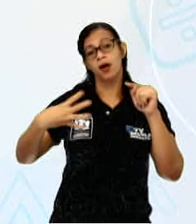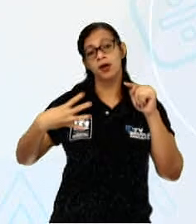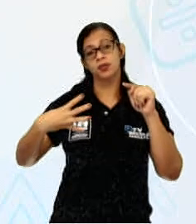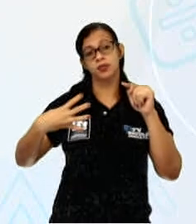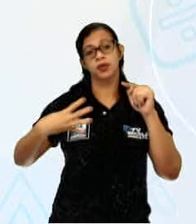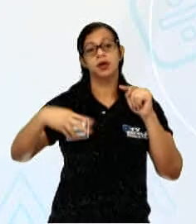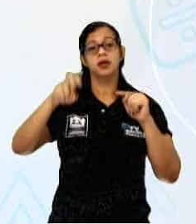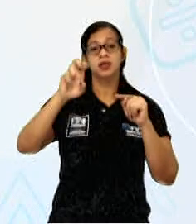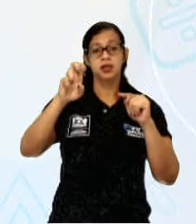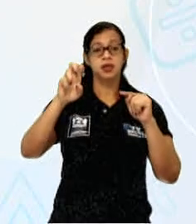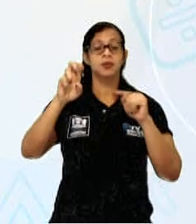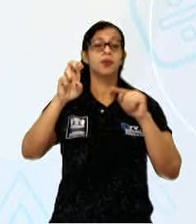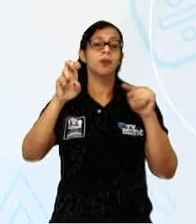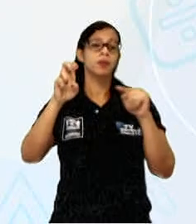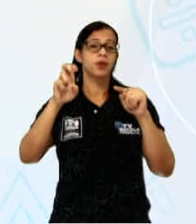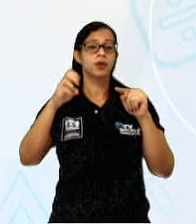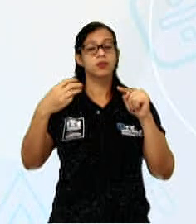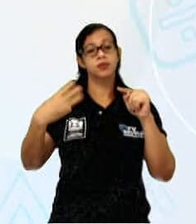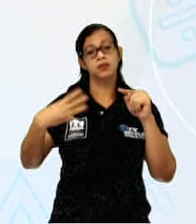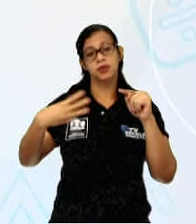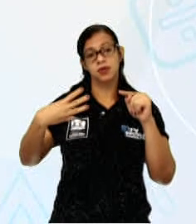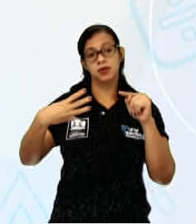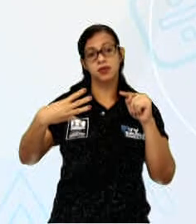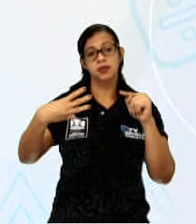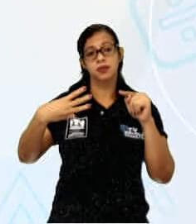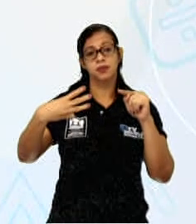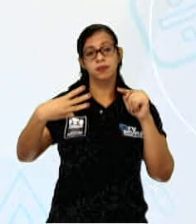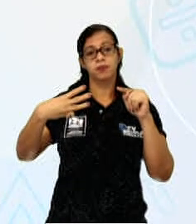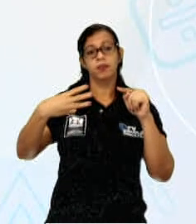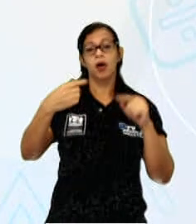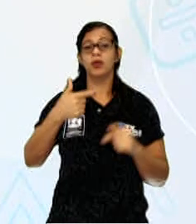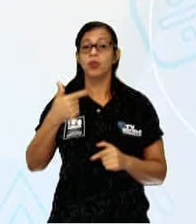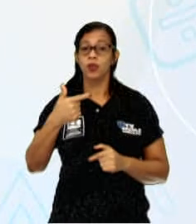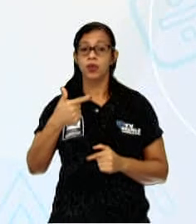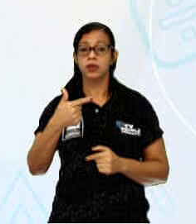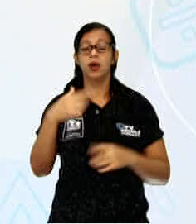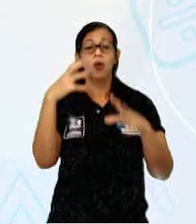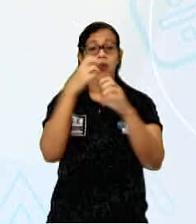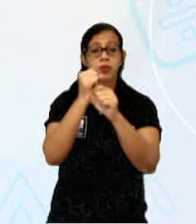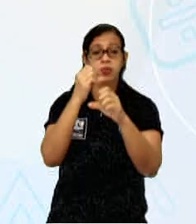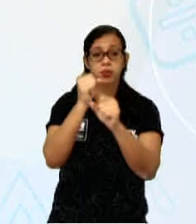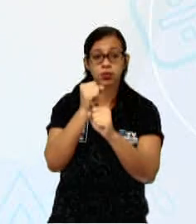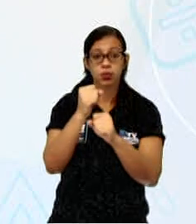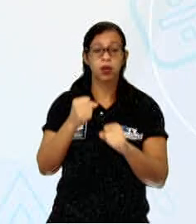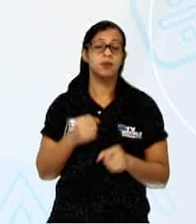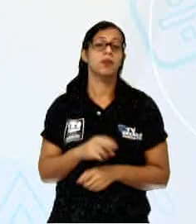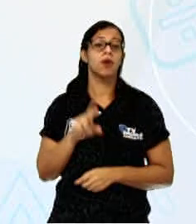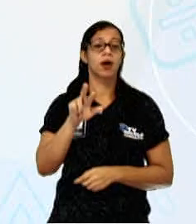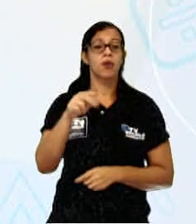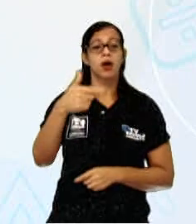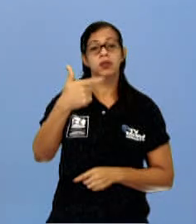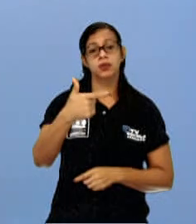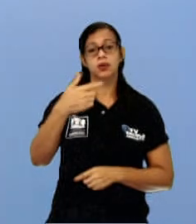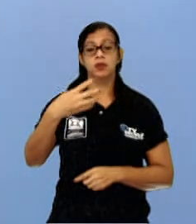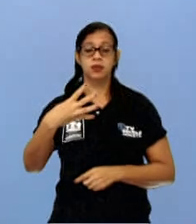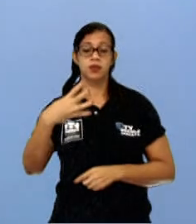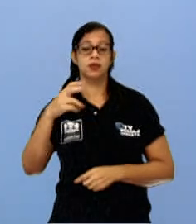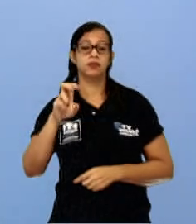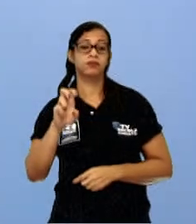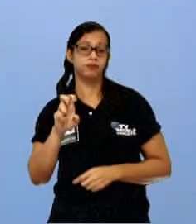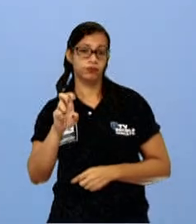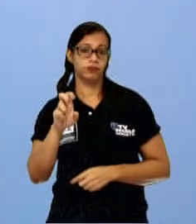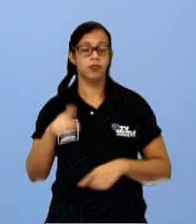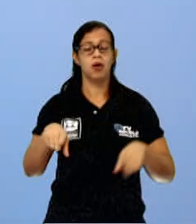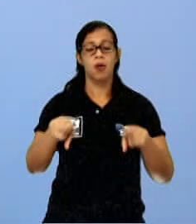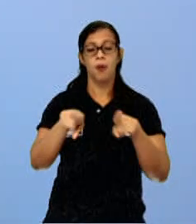569 - 324 é igual a 245 veja que é o